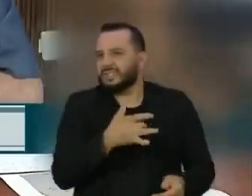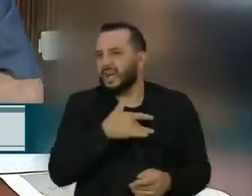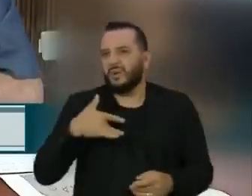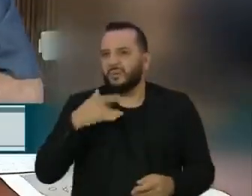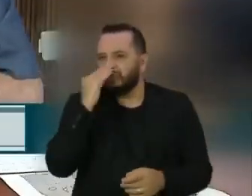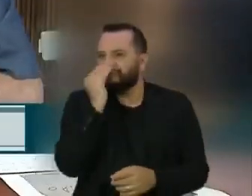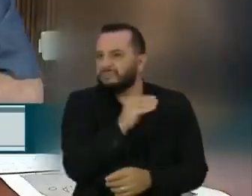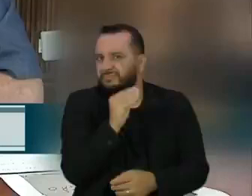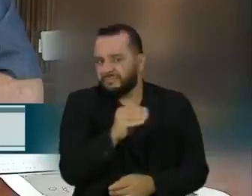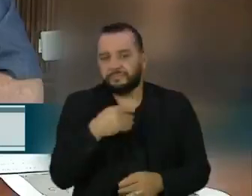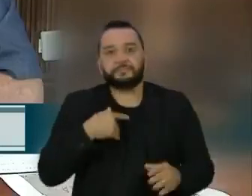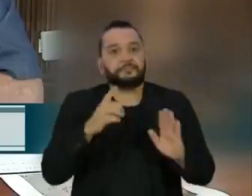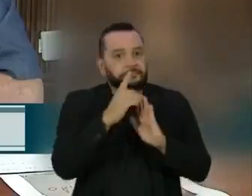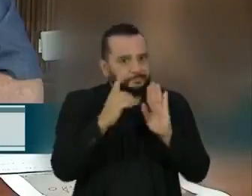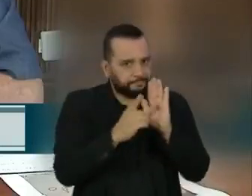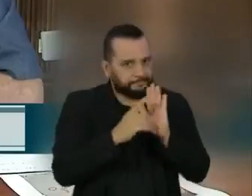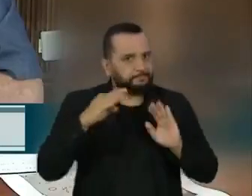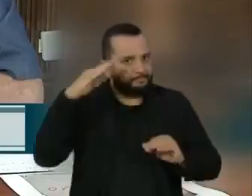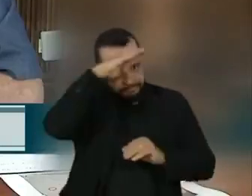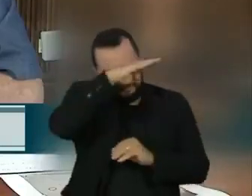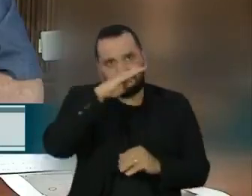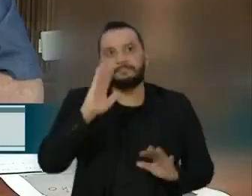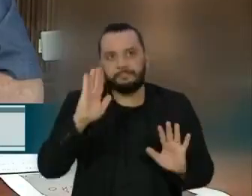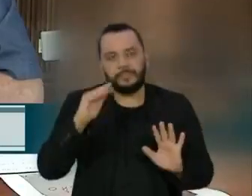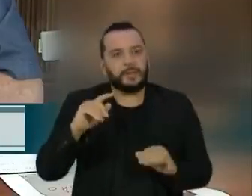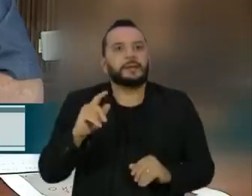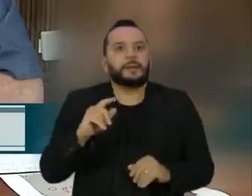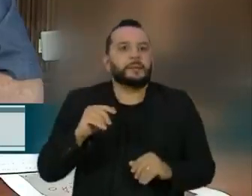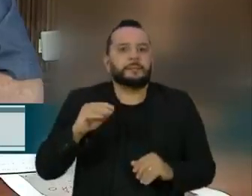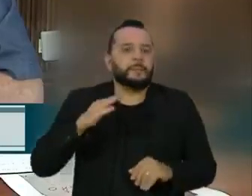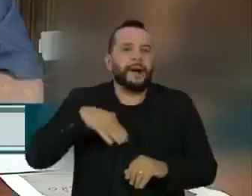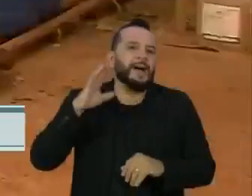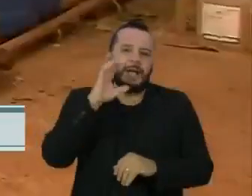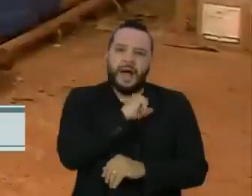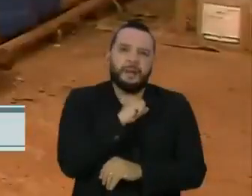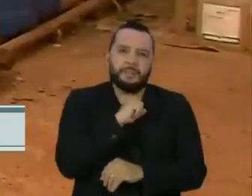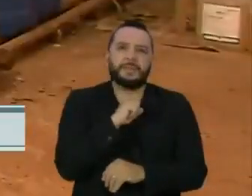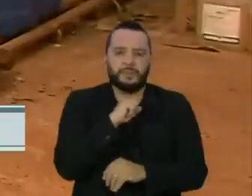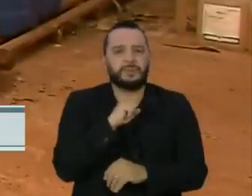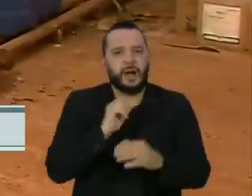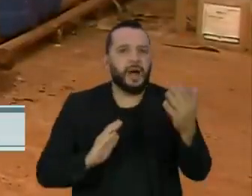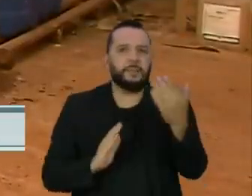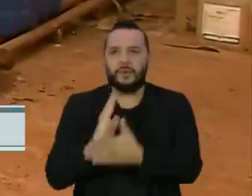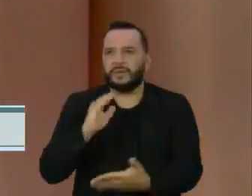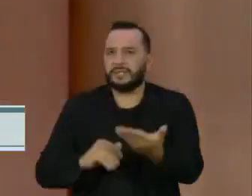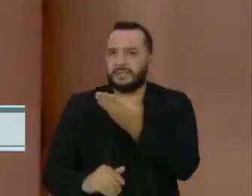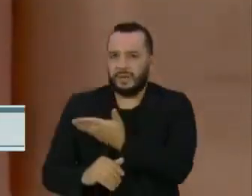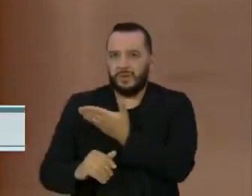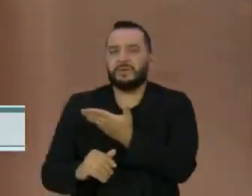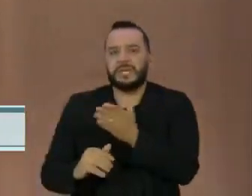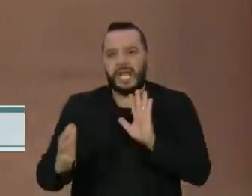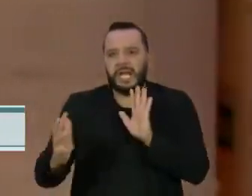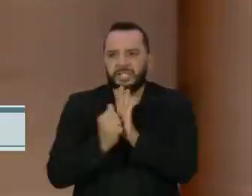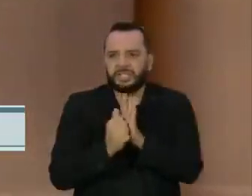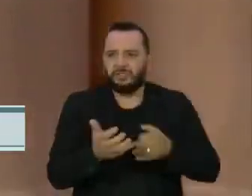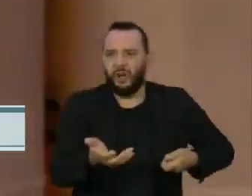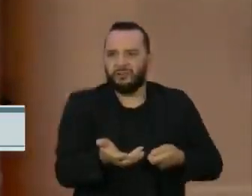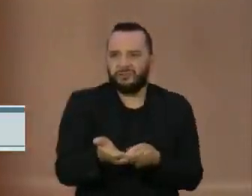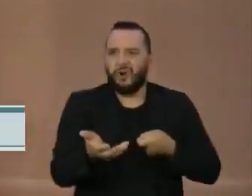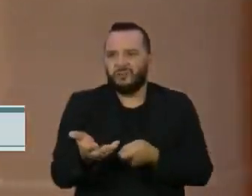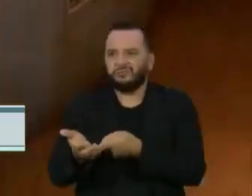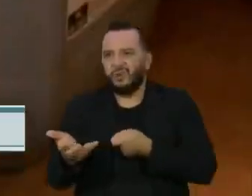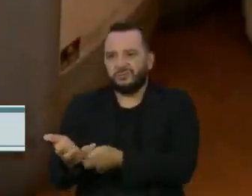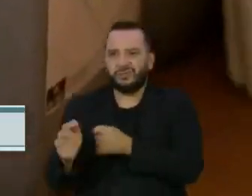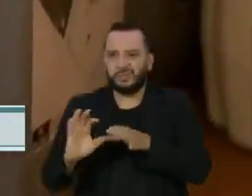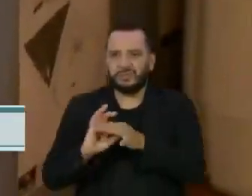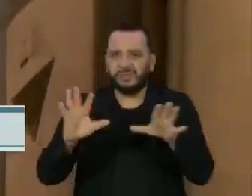O decreto, editado pelo presidente Jair Bolsonaro, prevê dar mais rapidez para a aprovação de registros de agrotóxicos